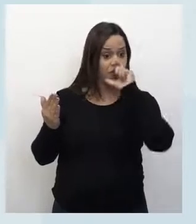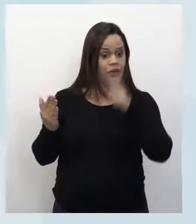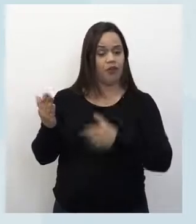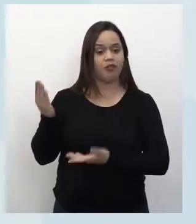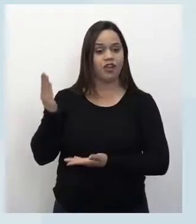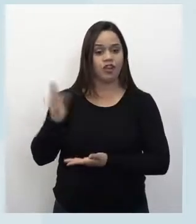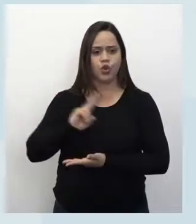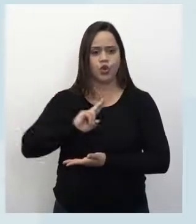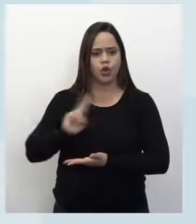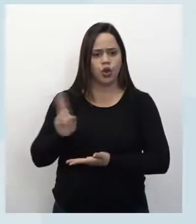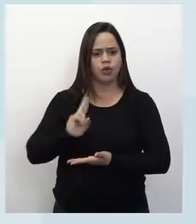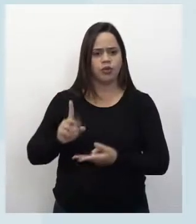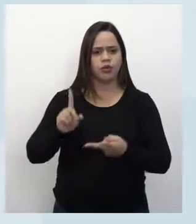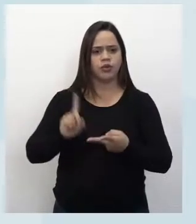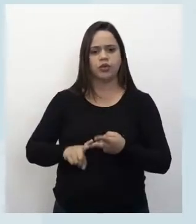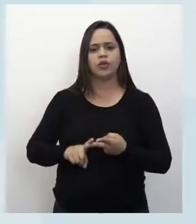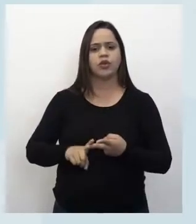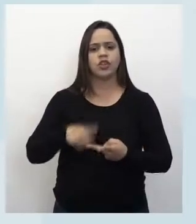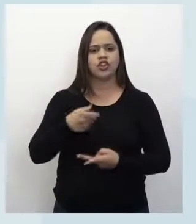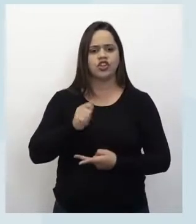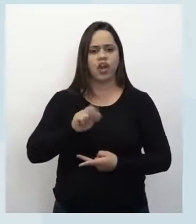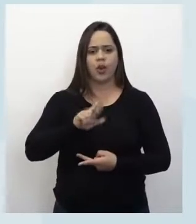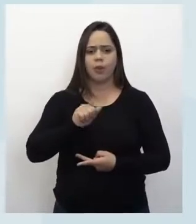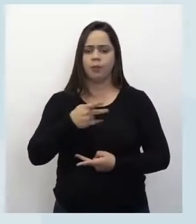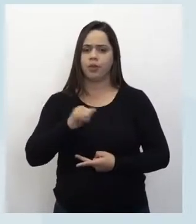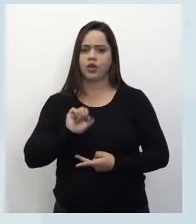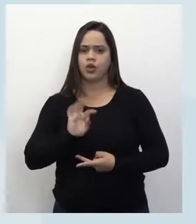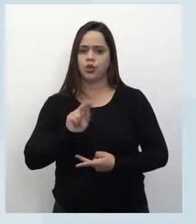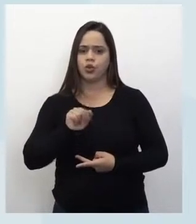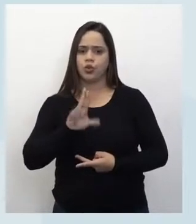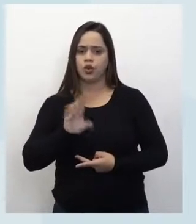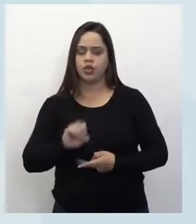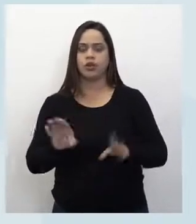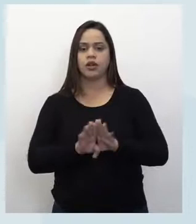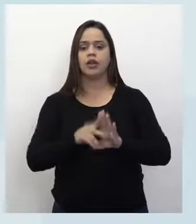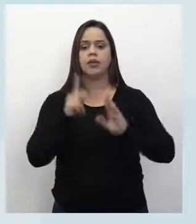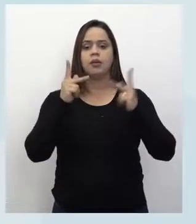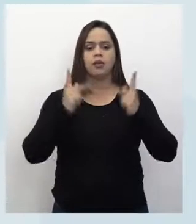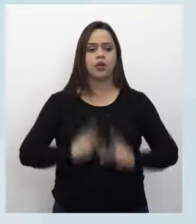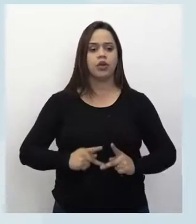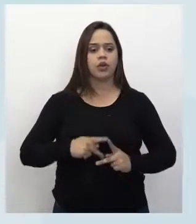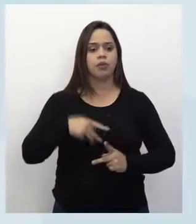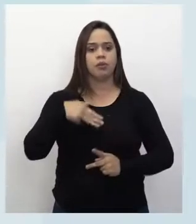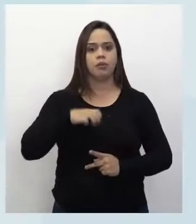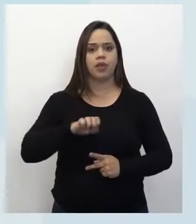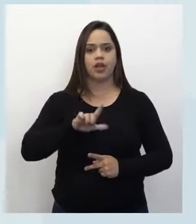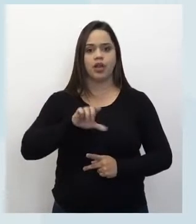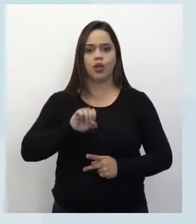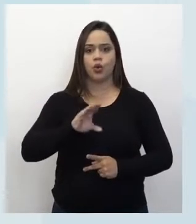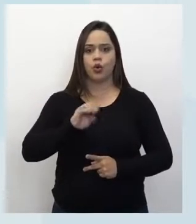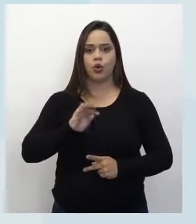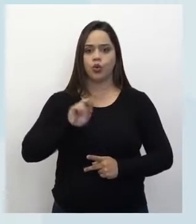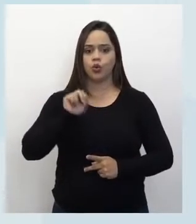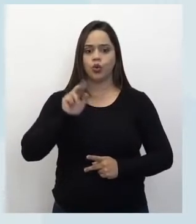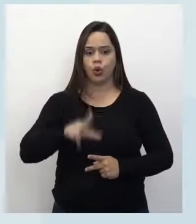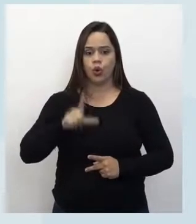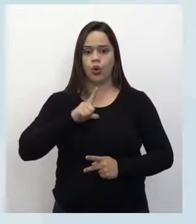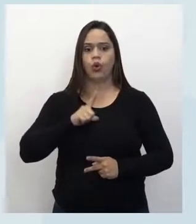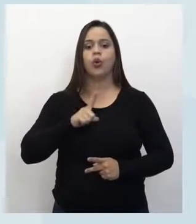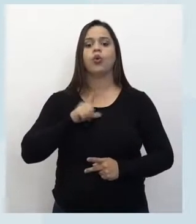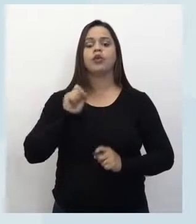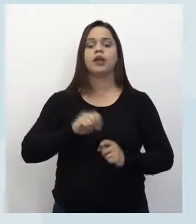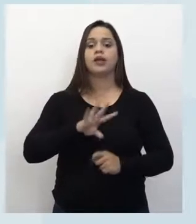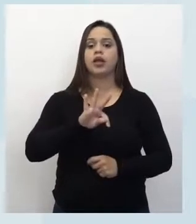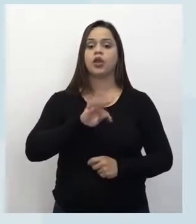Ratinho, Xaropinho e Tunico, Programa da Eliana, o Melocotom, inicialmente era um fantoche, Topo